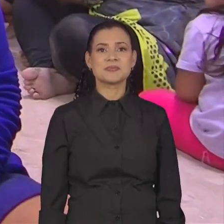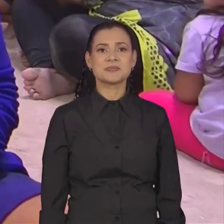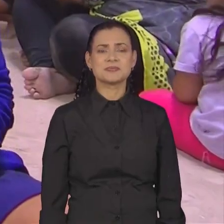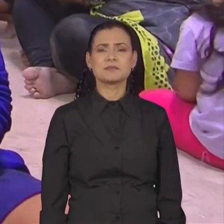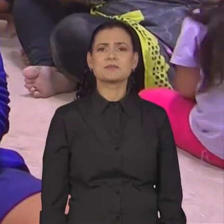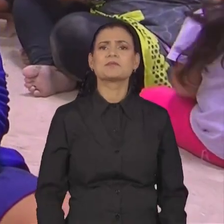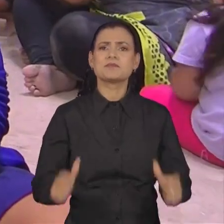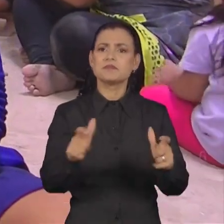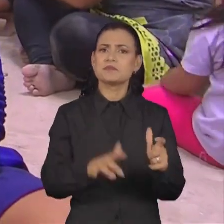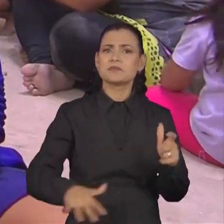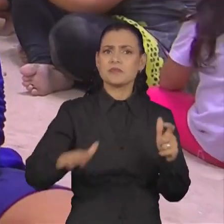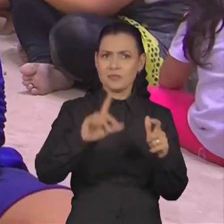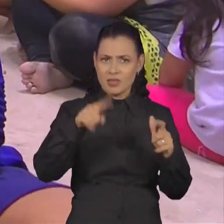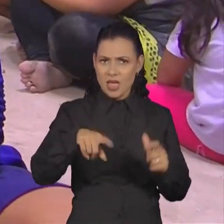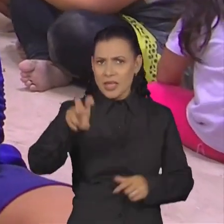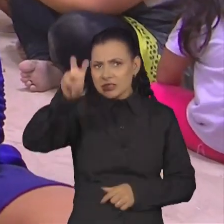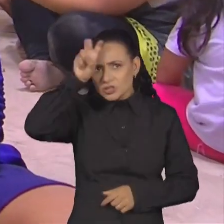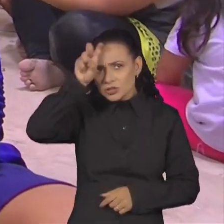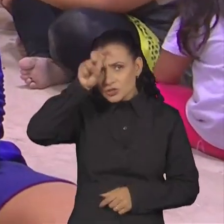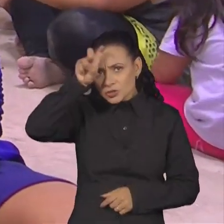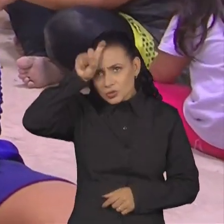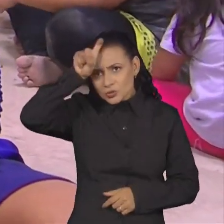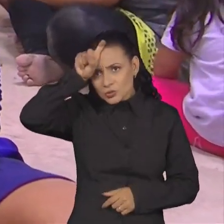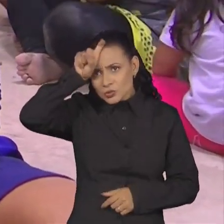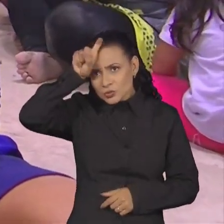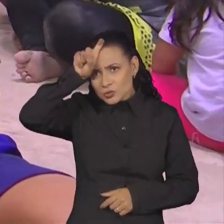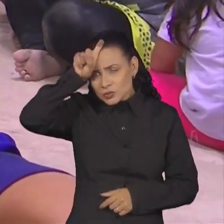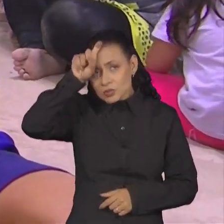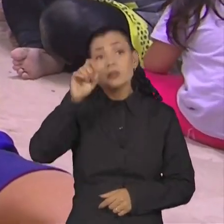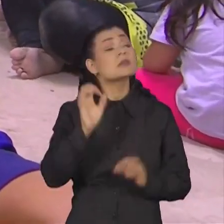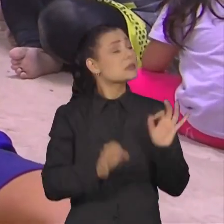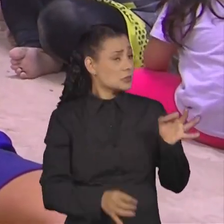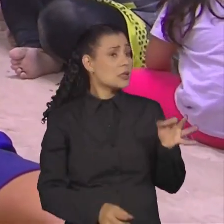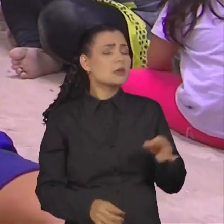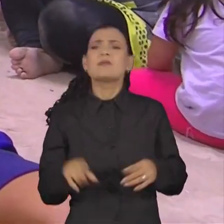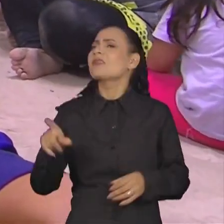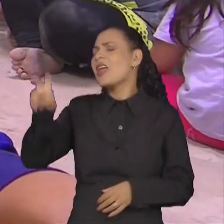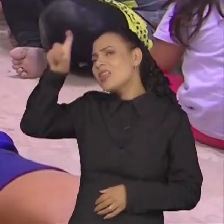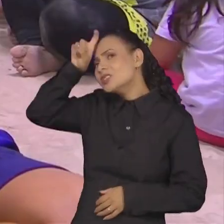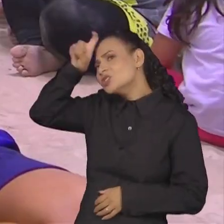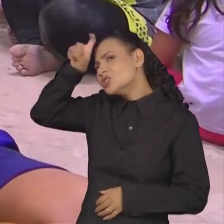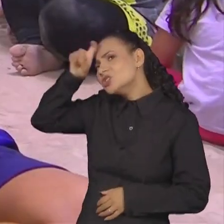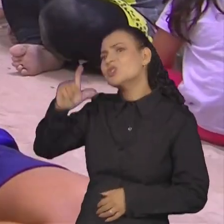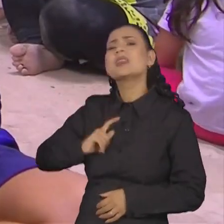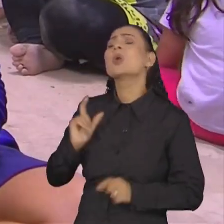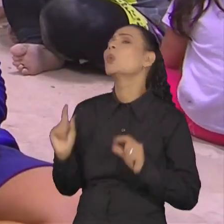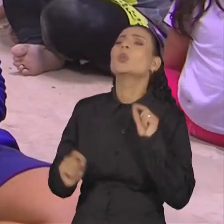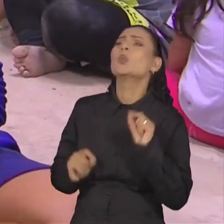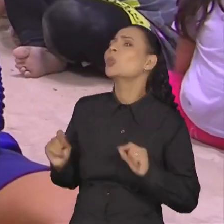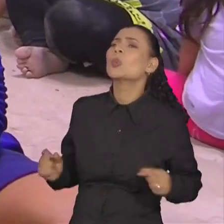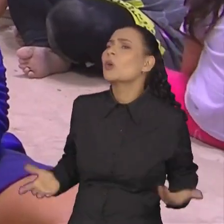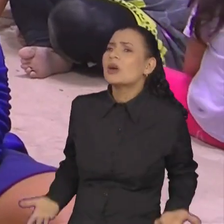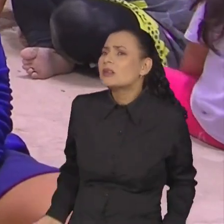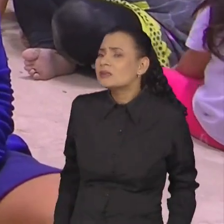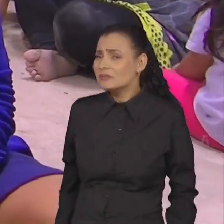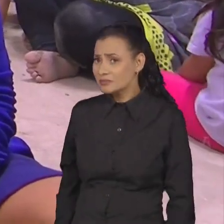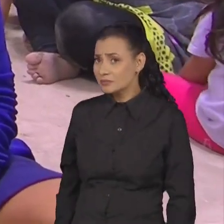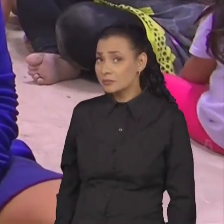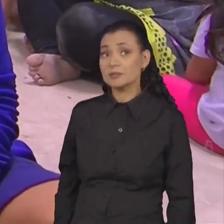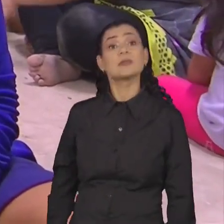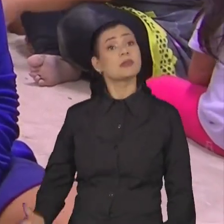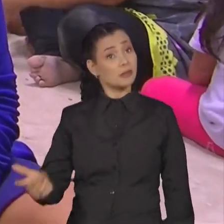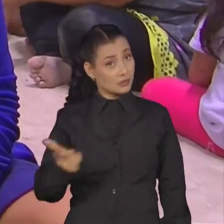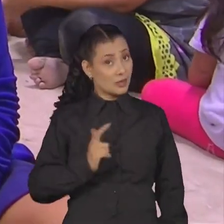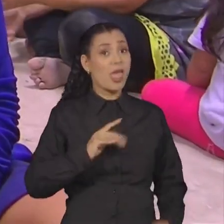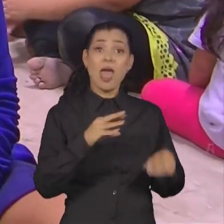Esse espaço aqui é o Egito? Sim, né? E o que tem no Egito? Me conta o que você está vendo que tem, hein?